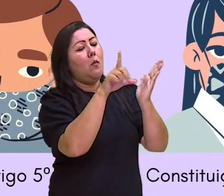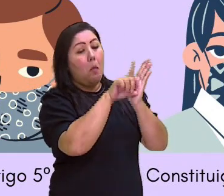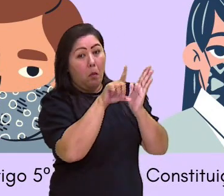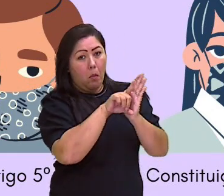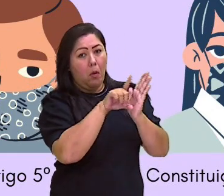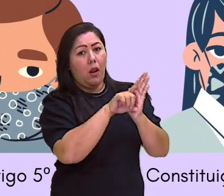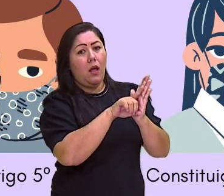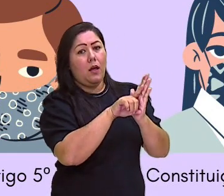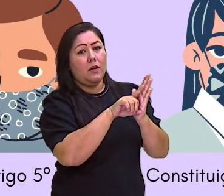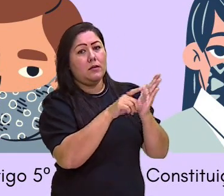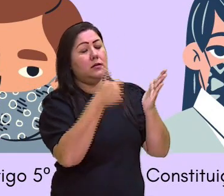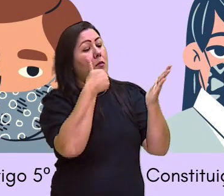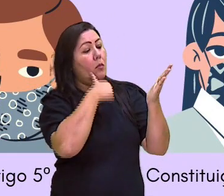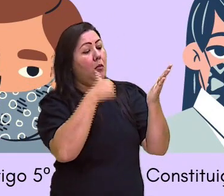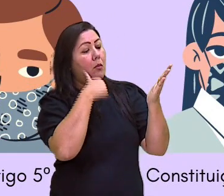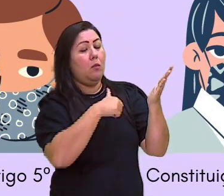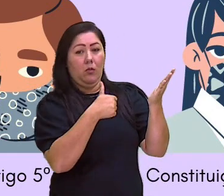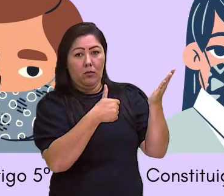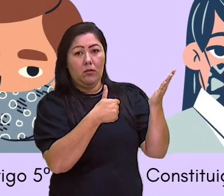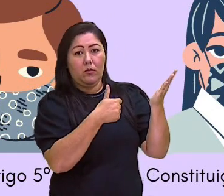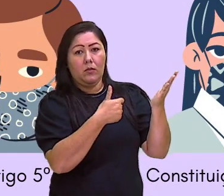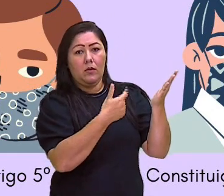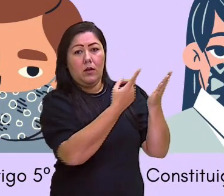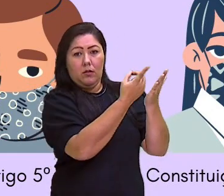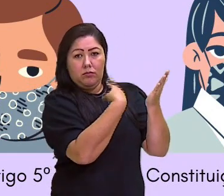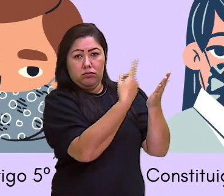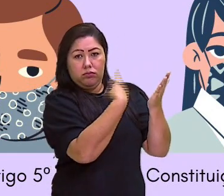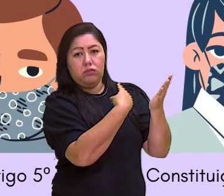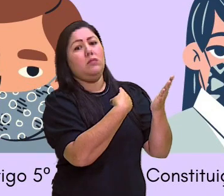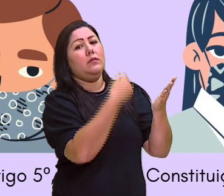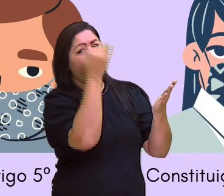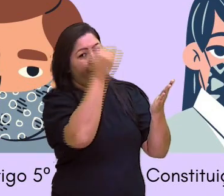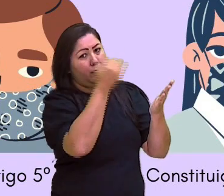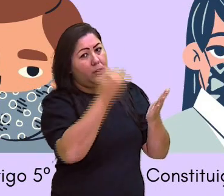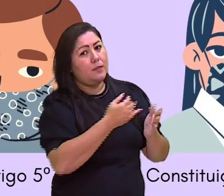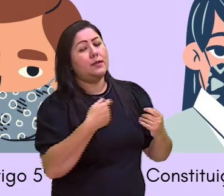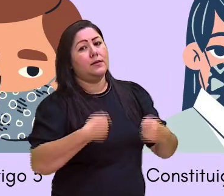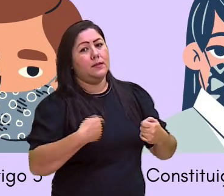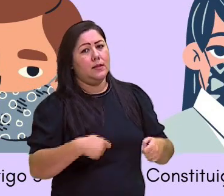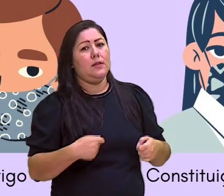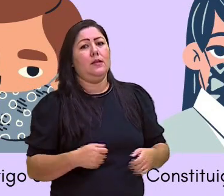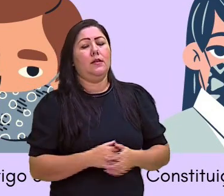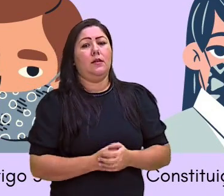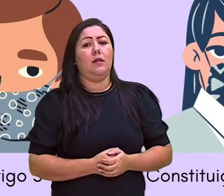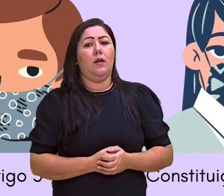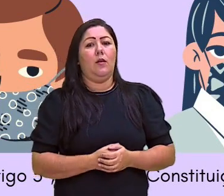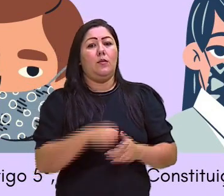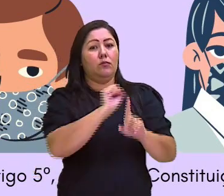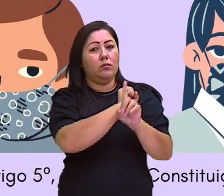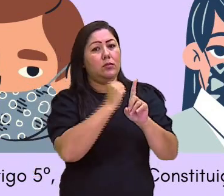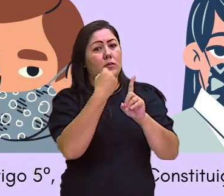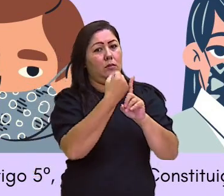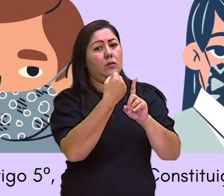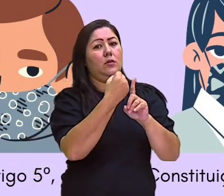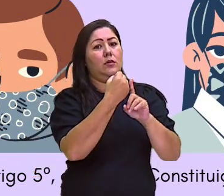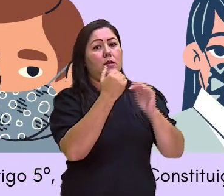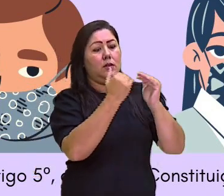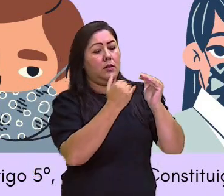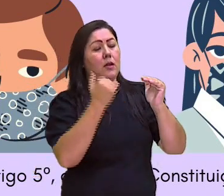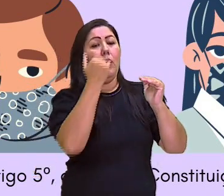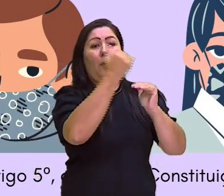leis estabelecidas para elas. Então, elas tinham uma posição social melhor,